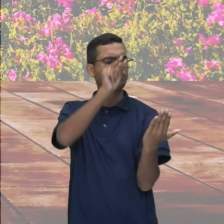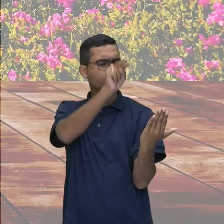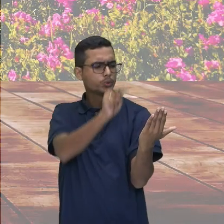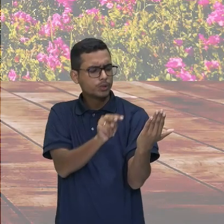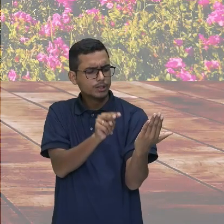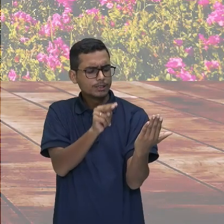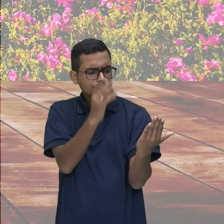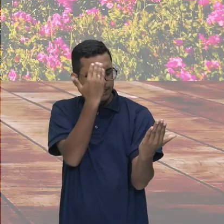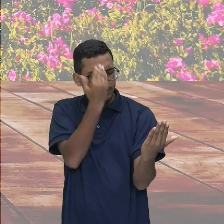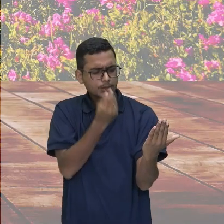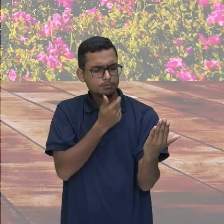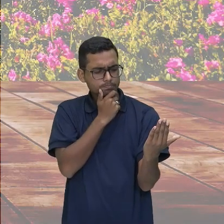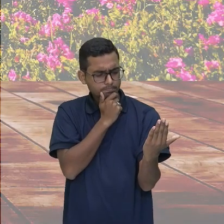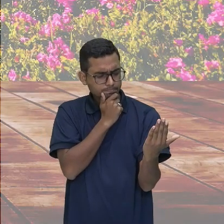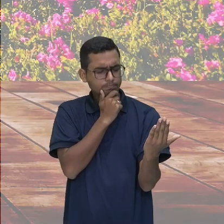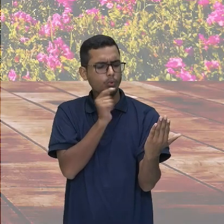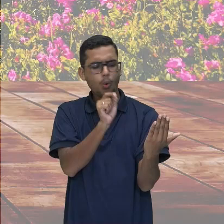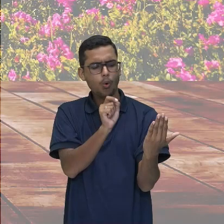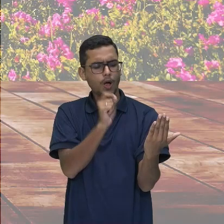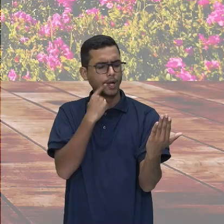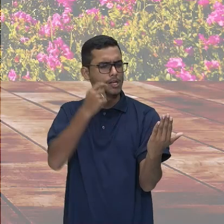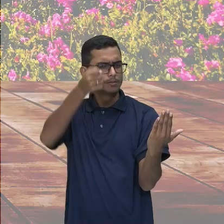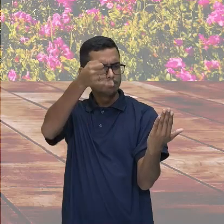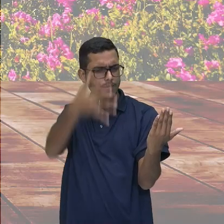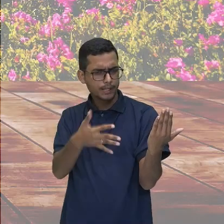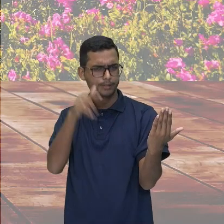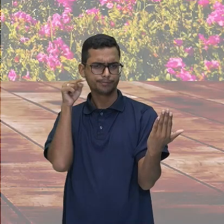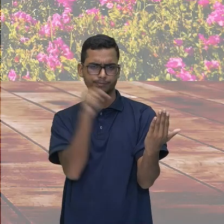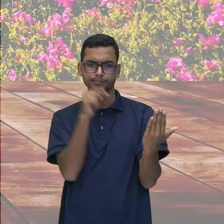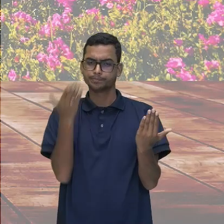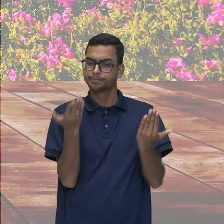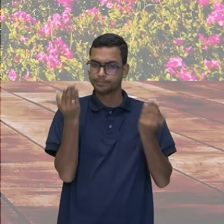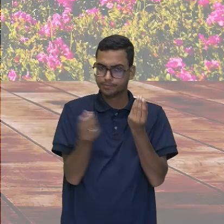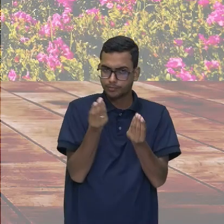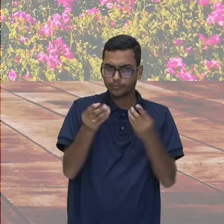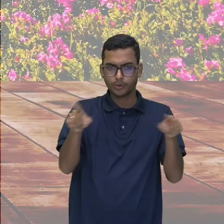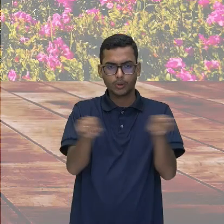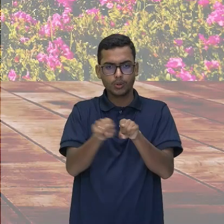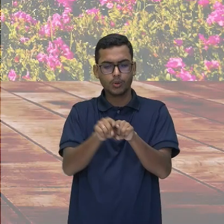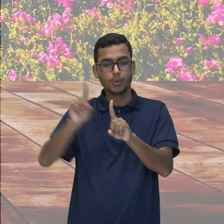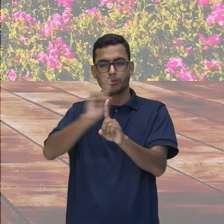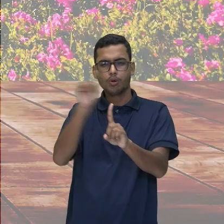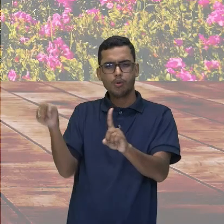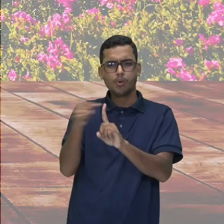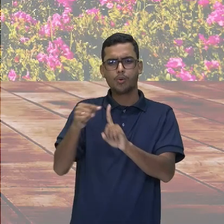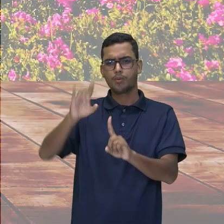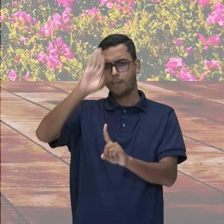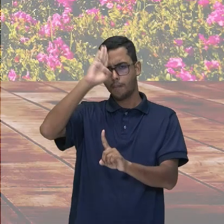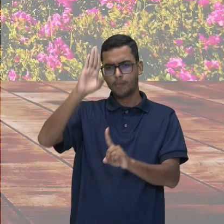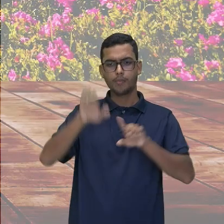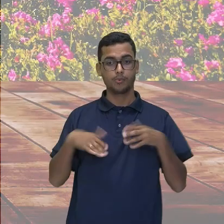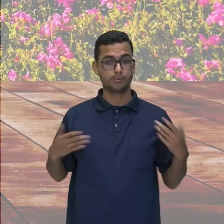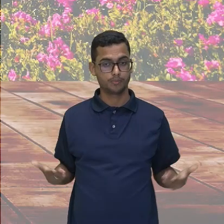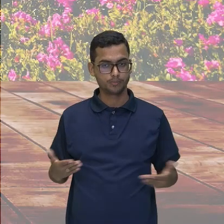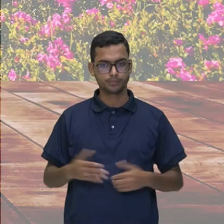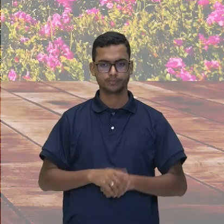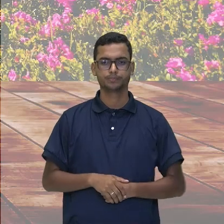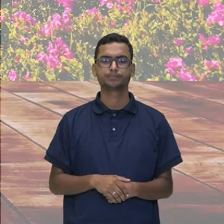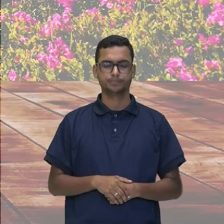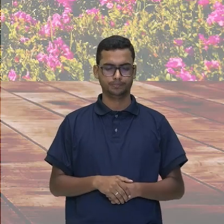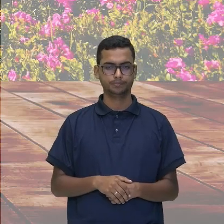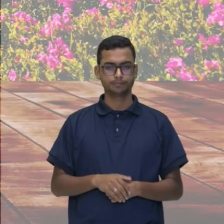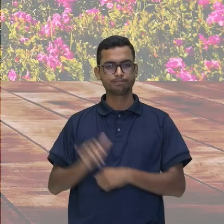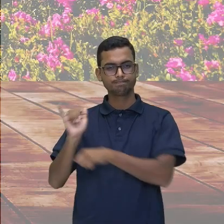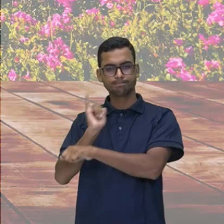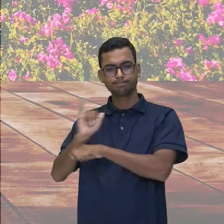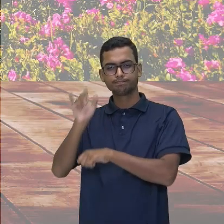está falando. Vamos ver mais um pouquinho sobre ele. Então, qual é o objetivo principal quando eu utilizo essa estratégia para